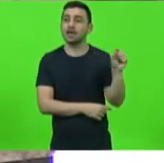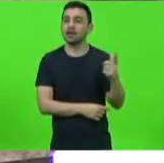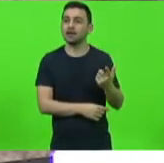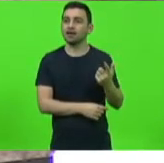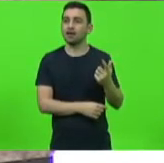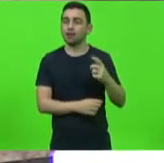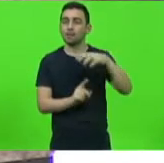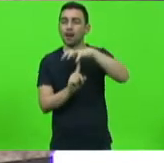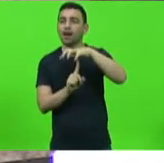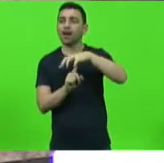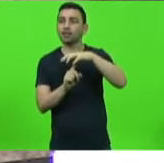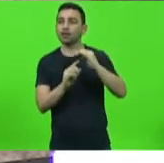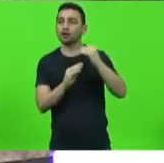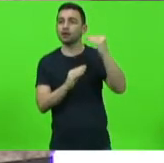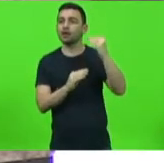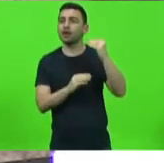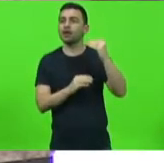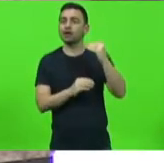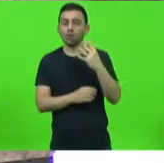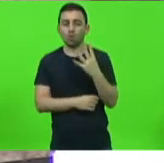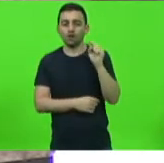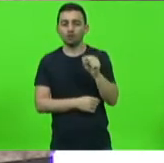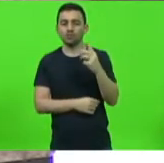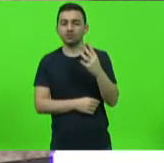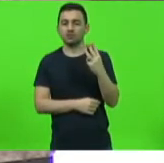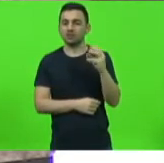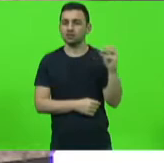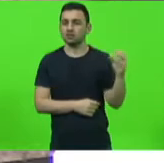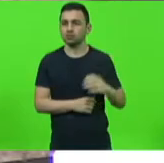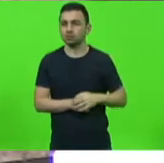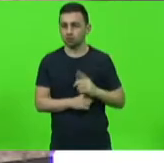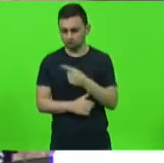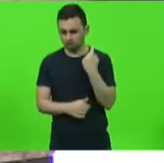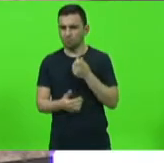aqui em cima, pagam R$4.300. Nós vamos pagar